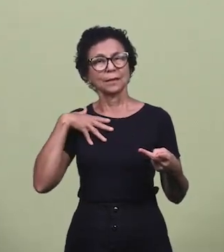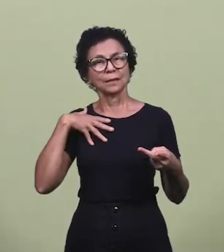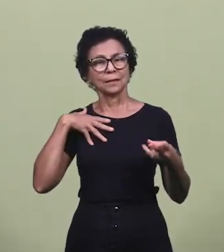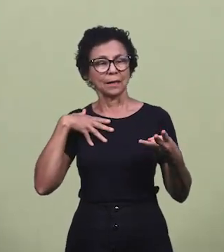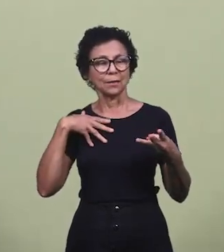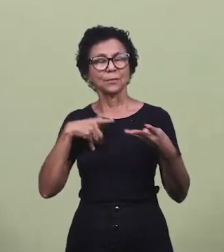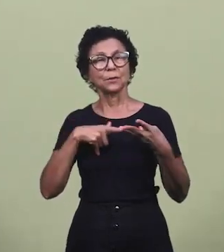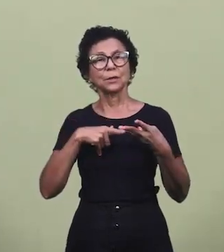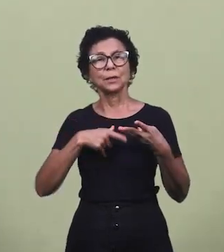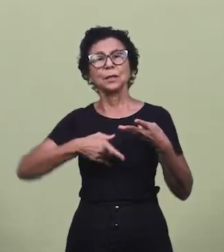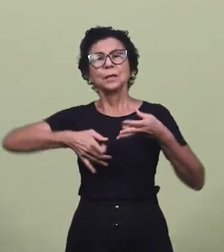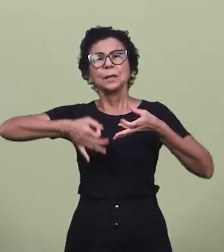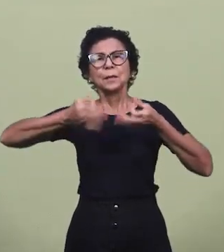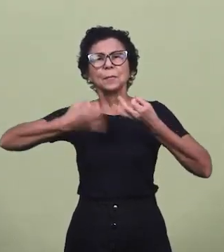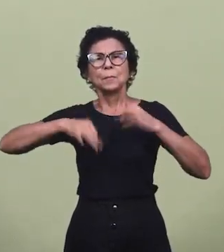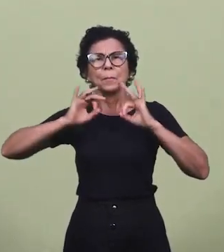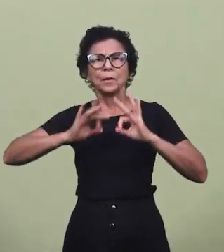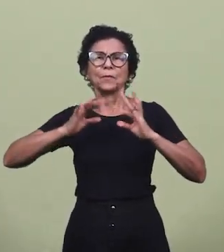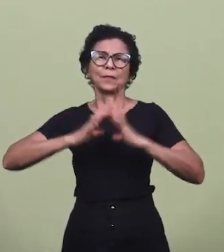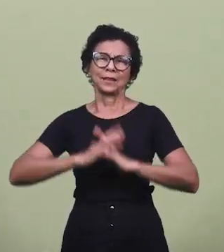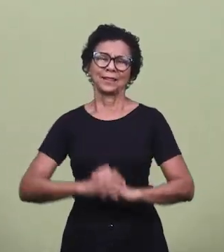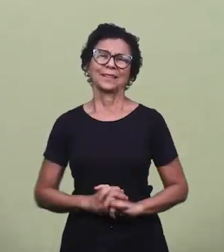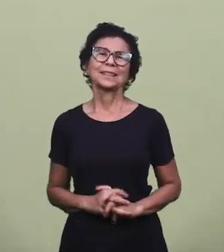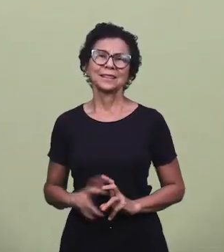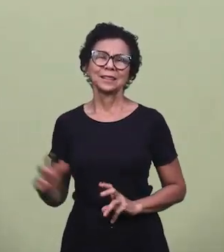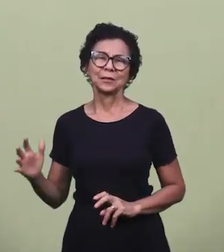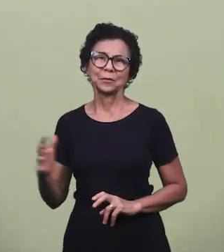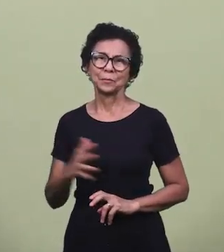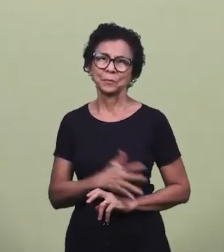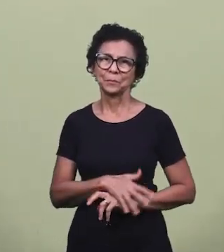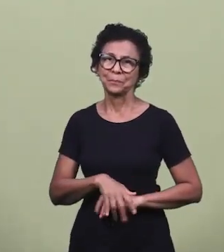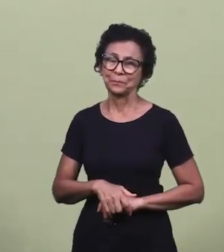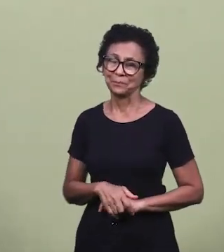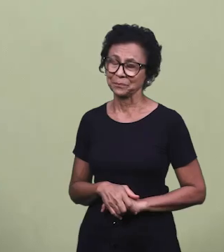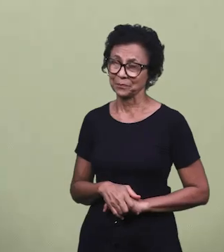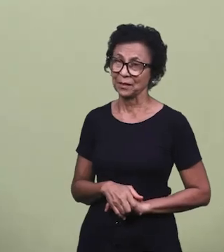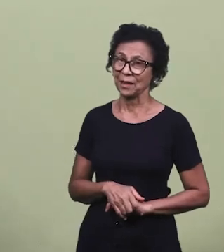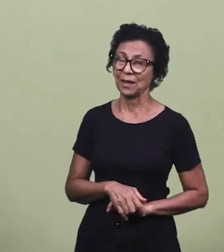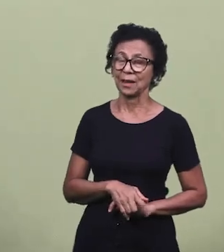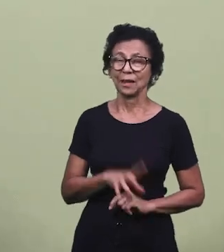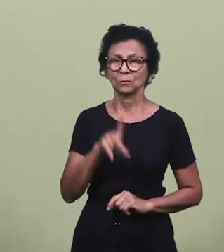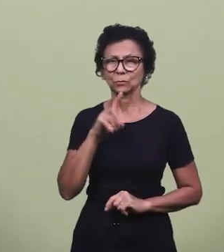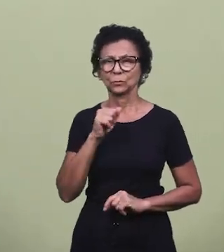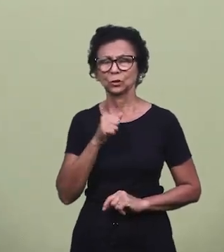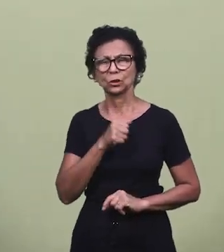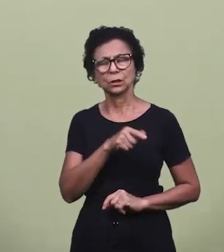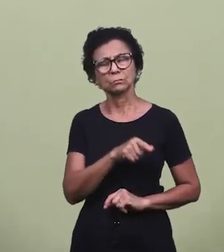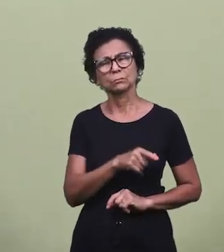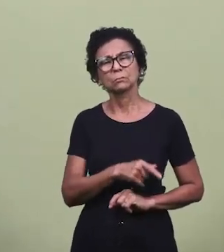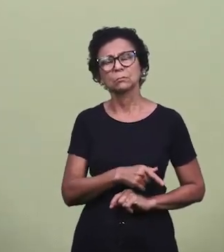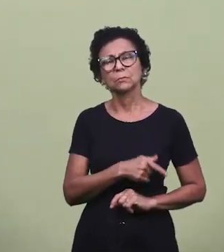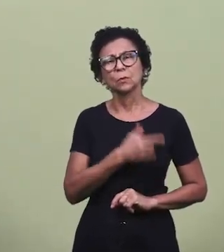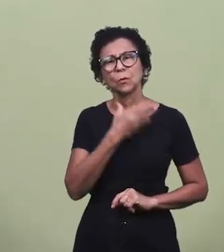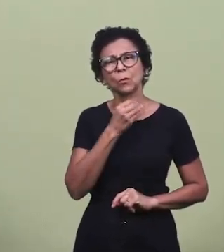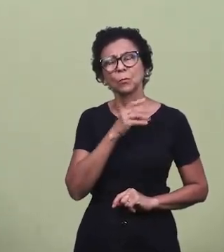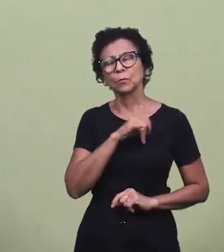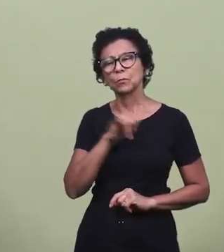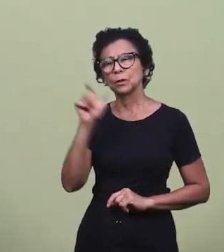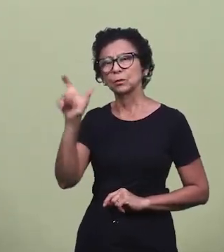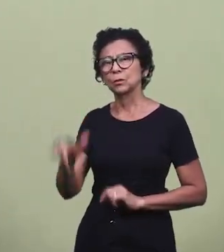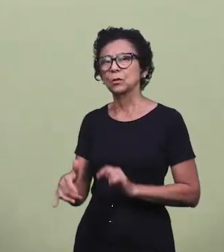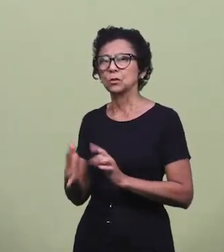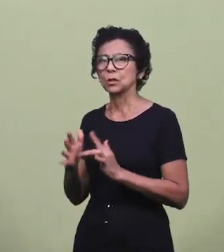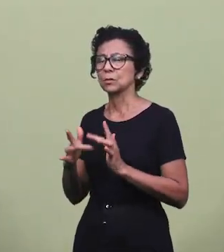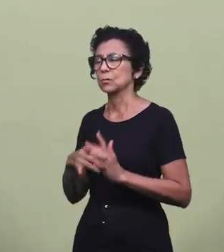Pai. Uma vez chamaram Jesus de bom, Jesus disse: bom é o Pai que está no céu. Fala do Pai, da ação